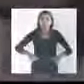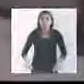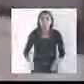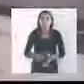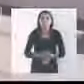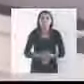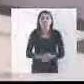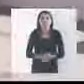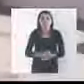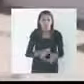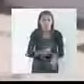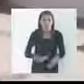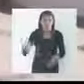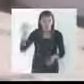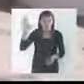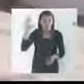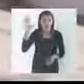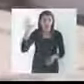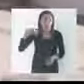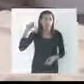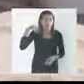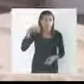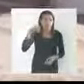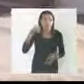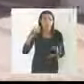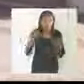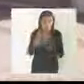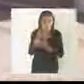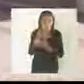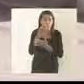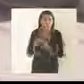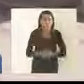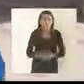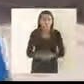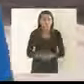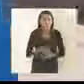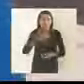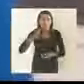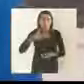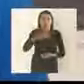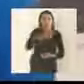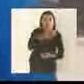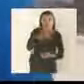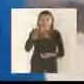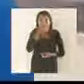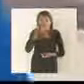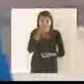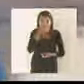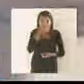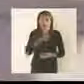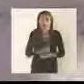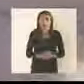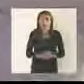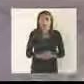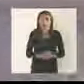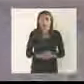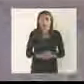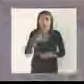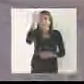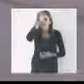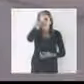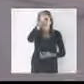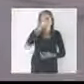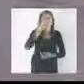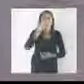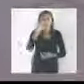Fui eleito deputado aos 22 anos. Aprendi muito na Assembleia e consegui aprovar projetos importantes. Meu trabalho